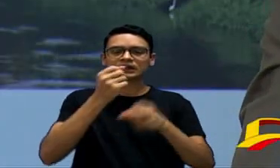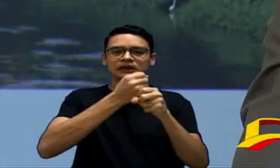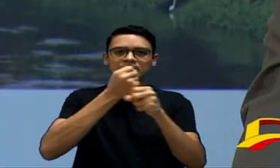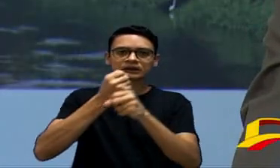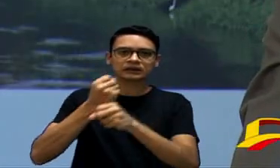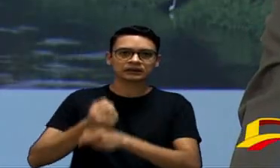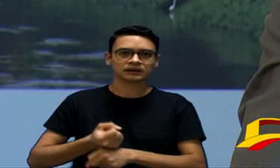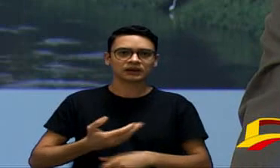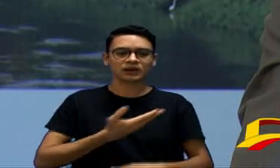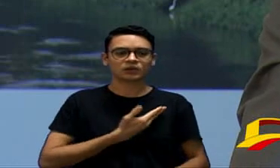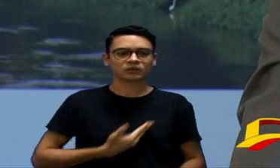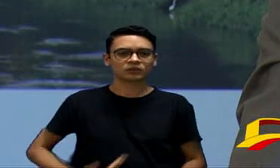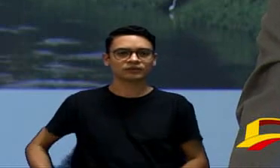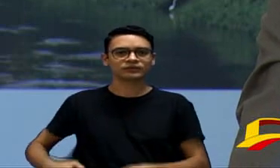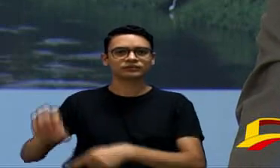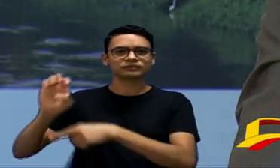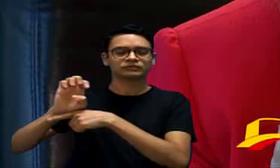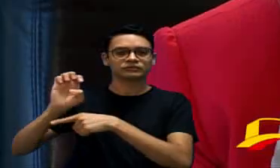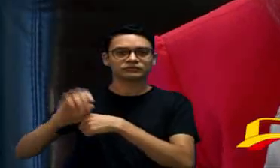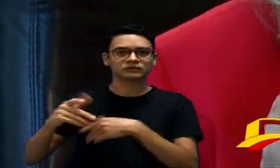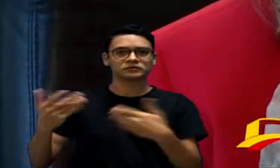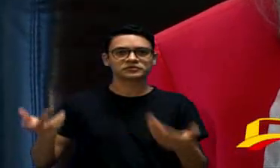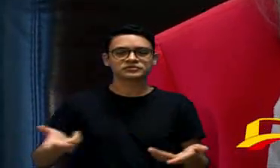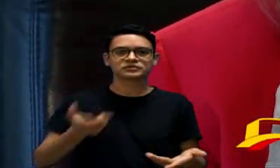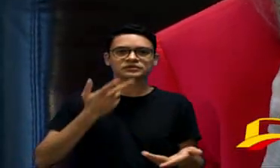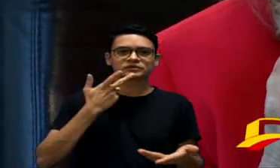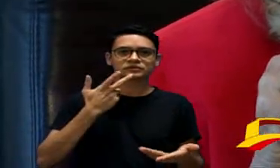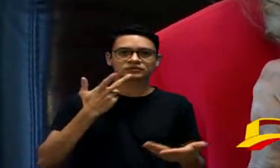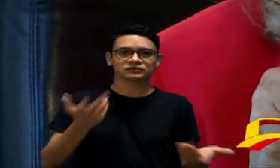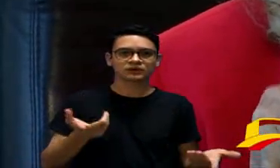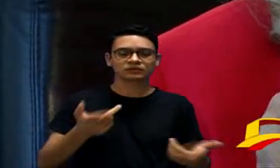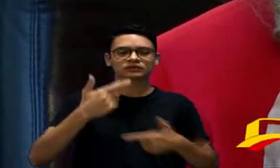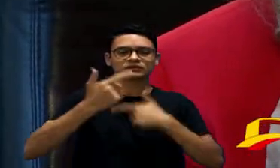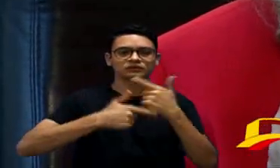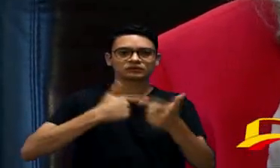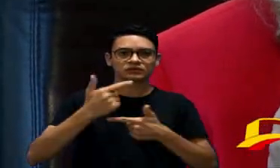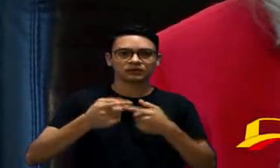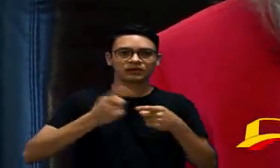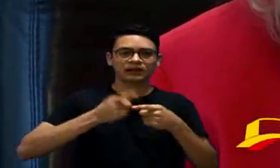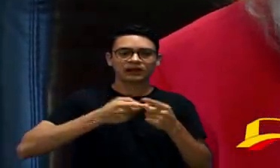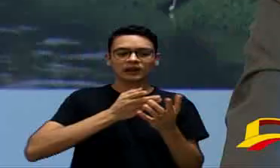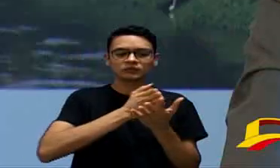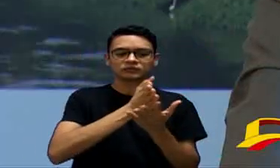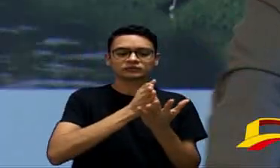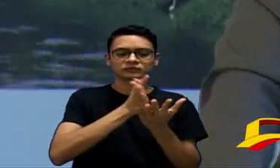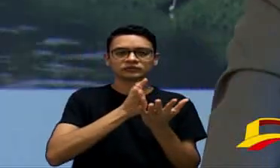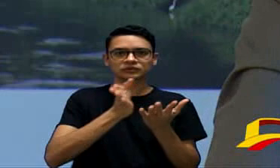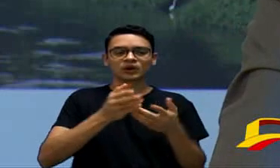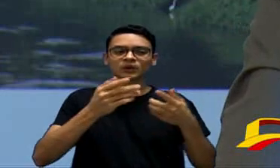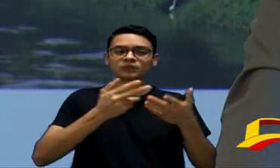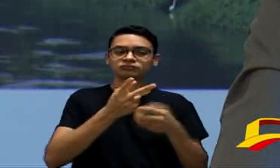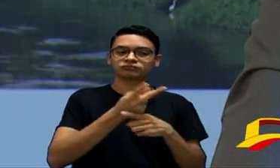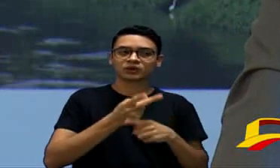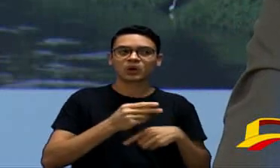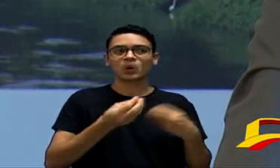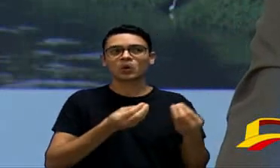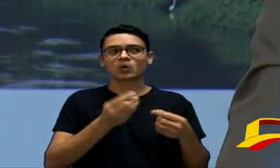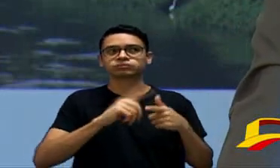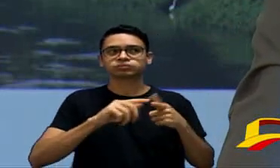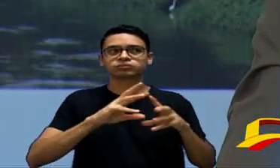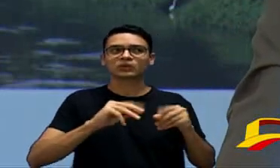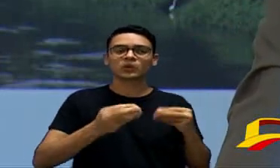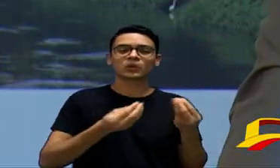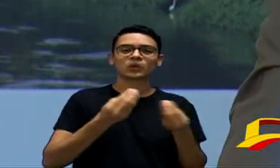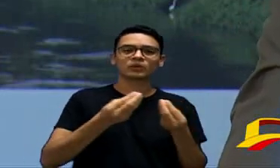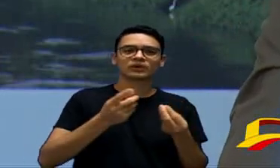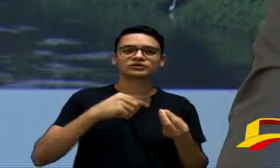Estado é inoperante, vereador. Então, estamos falando a mesma coisa agora. Estamos trabalhando para isso. Saída. Nós estamos fazendo a função até de deputado saída. Aqui. A gente faz a função